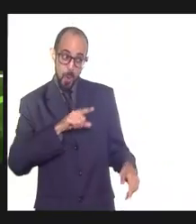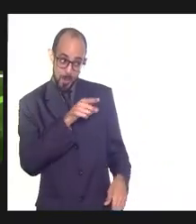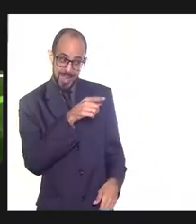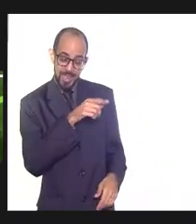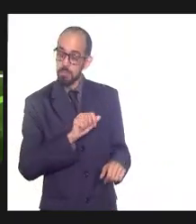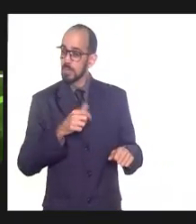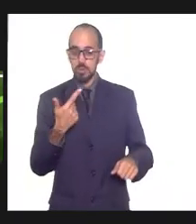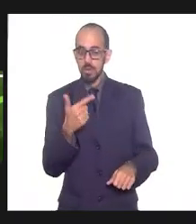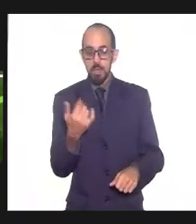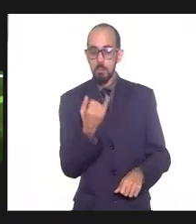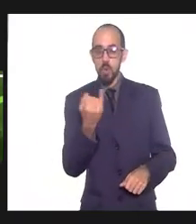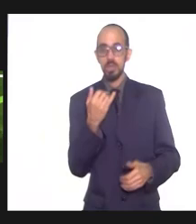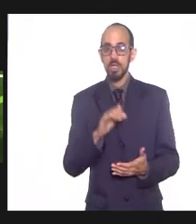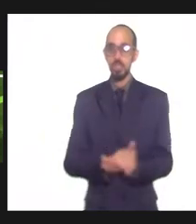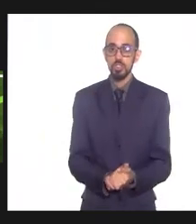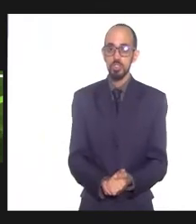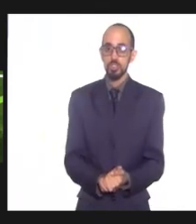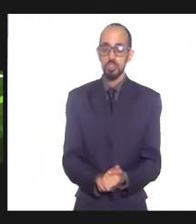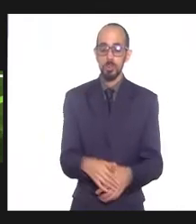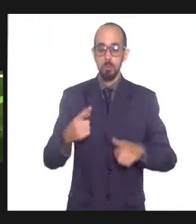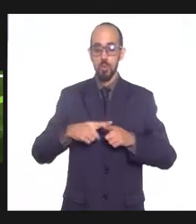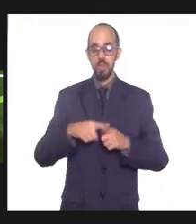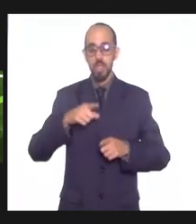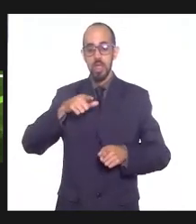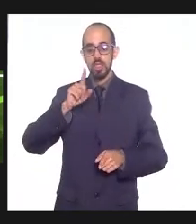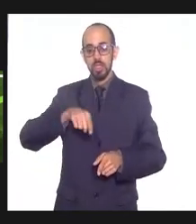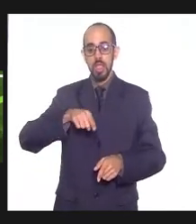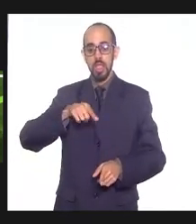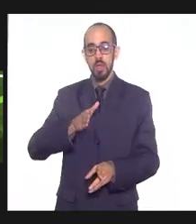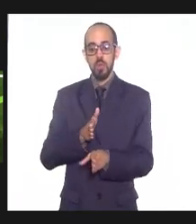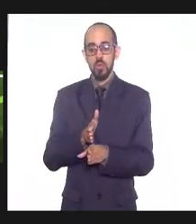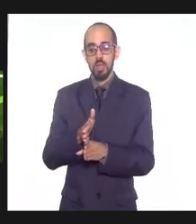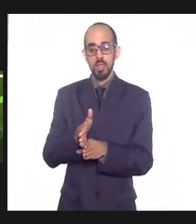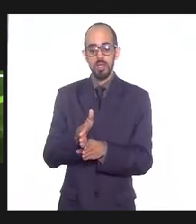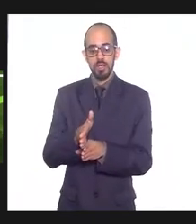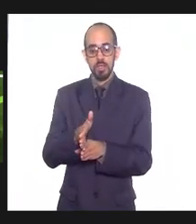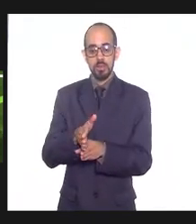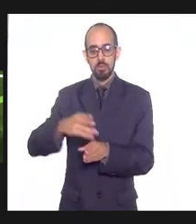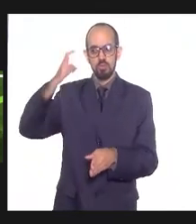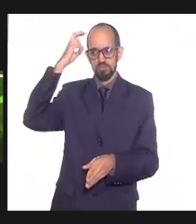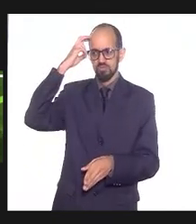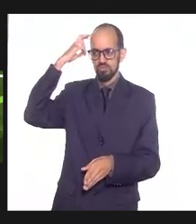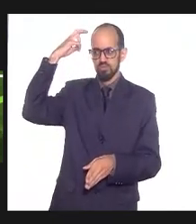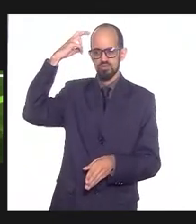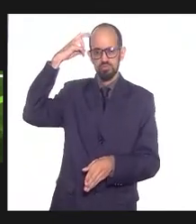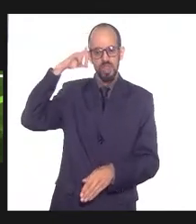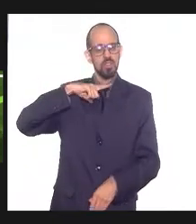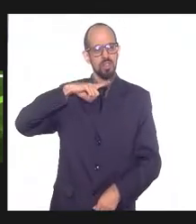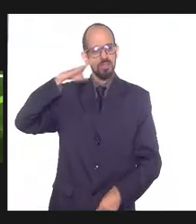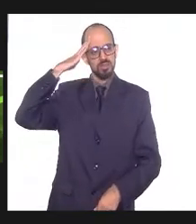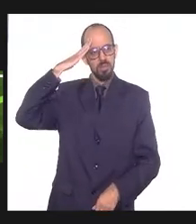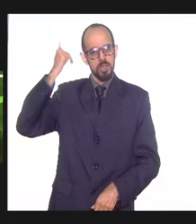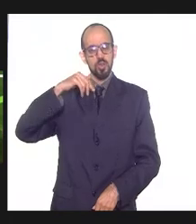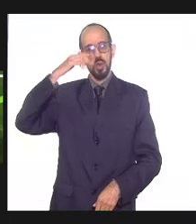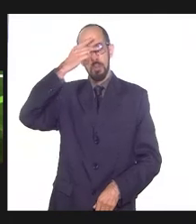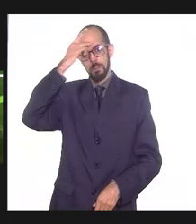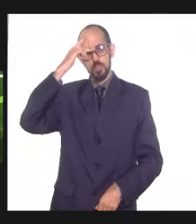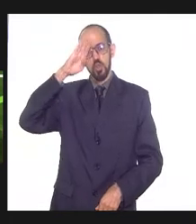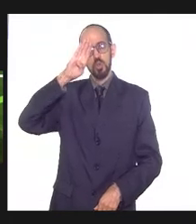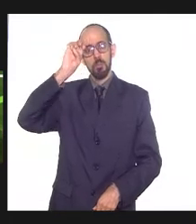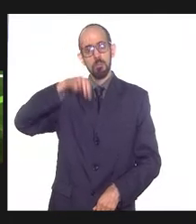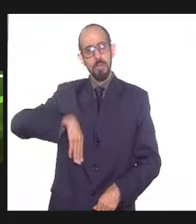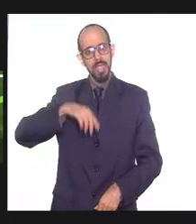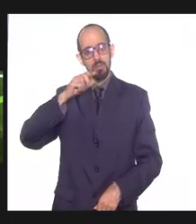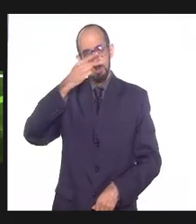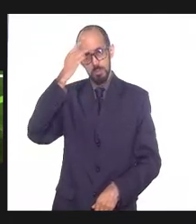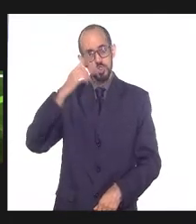não importa. Você vê que ela é equilibradíssima, é culta, é sábia, não é? É uma pessoa do bem, uma pessoa